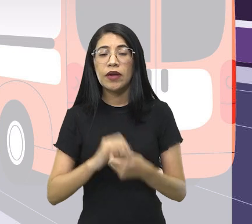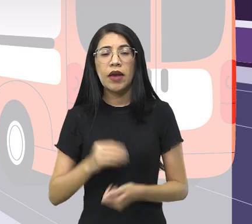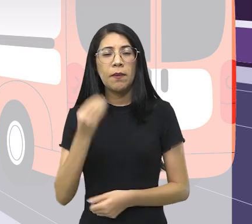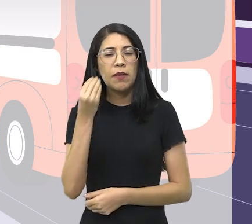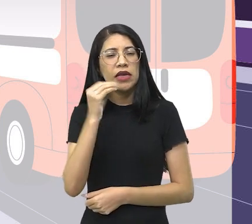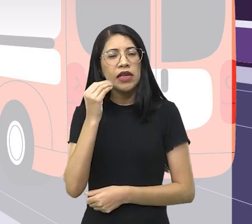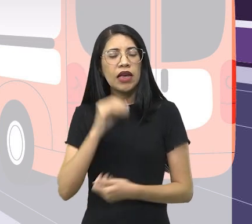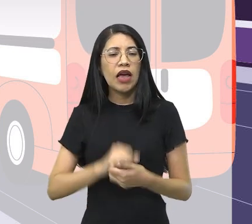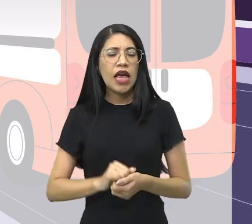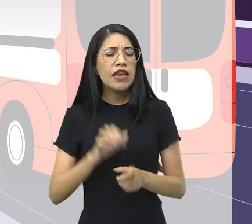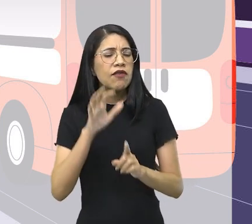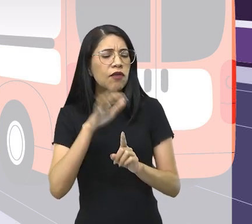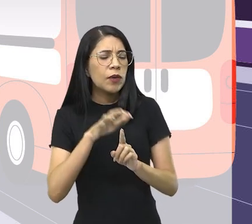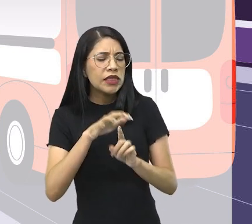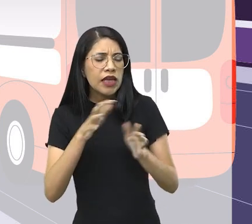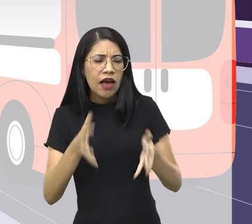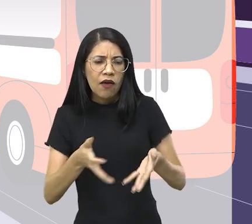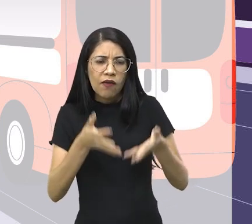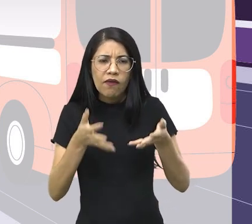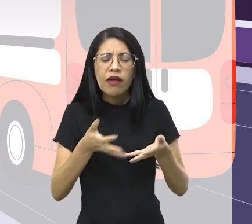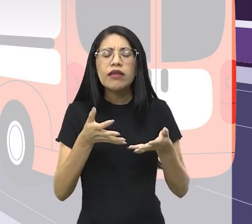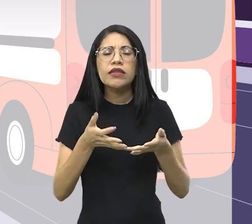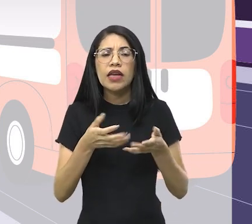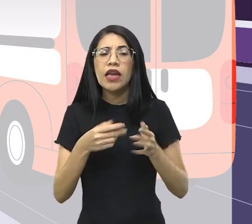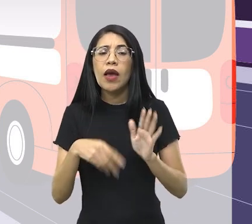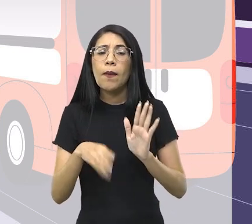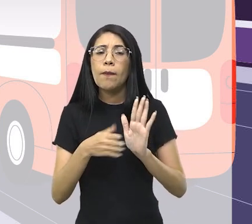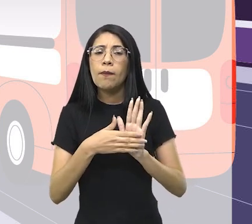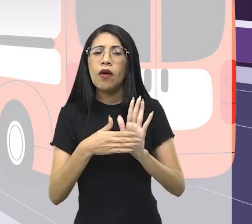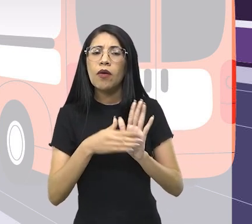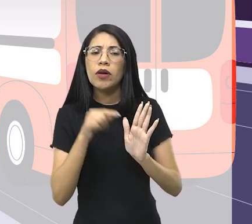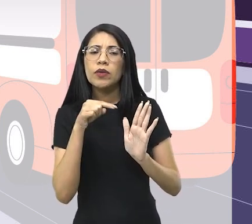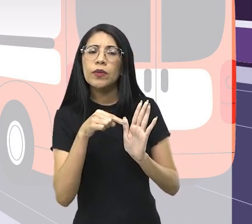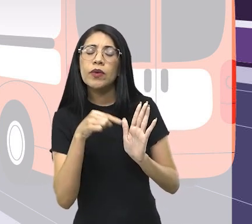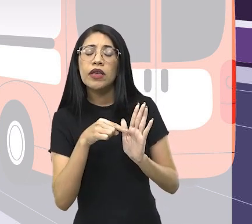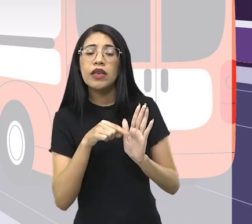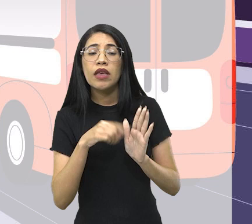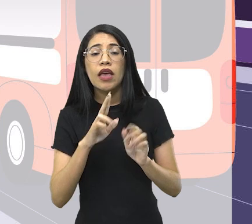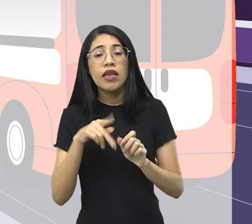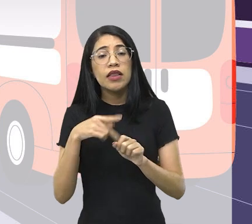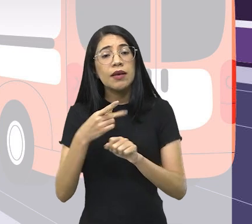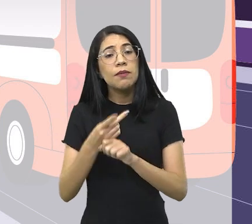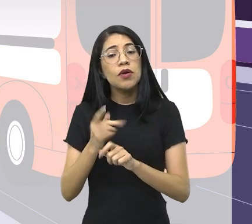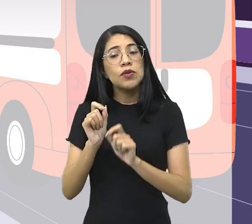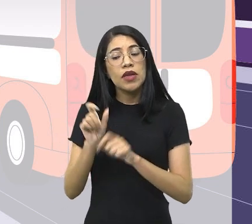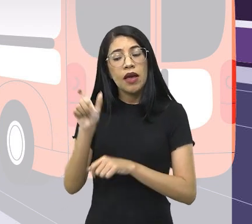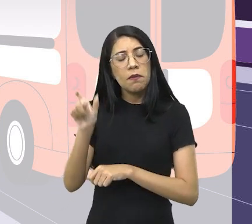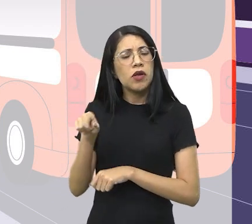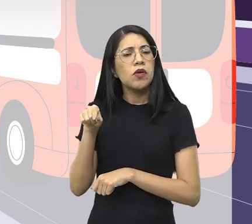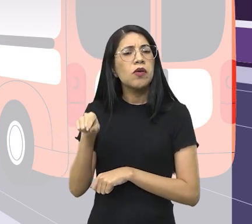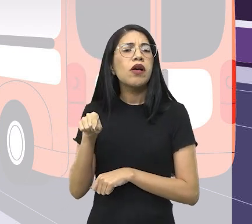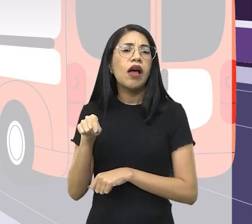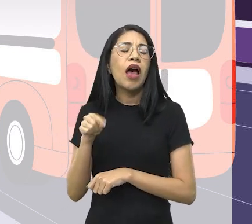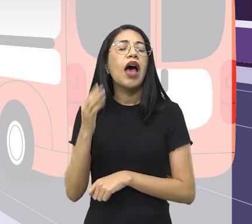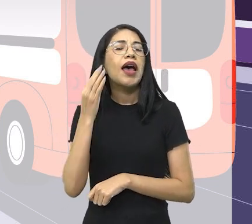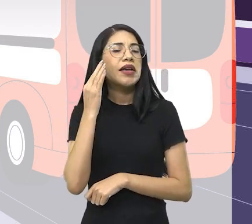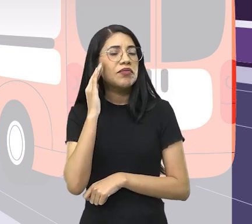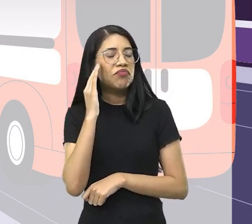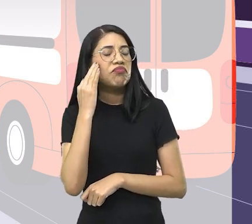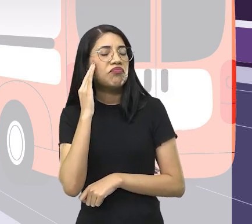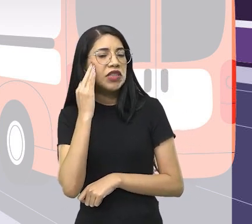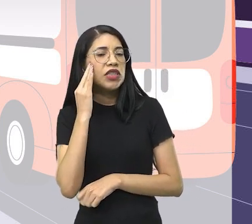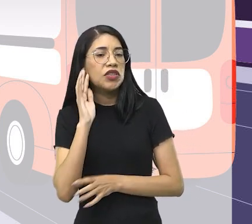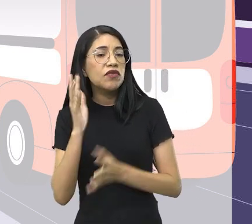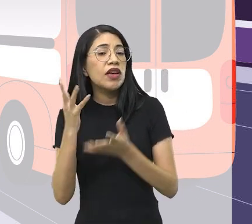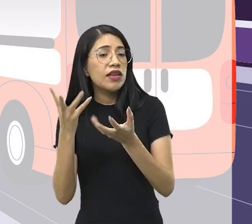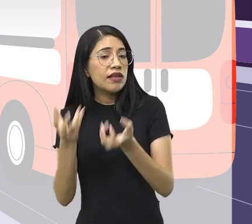dizer convencer, né? Você propor uma ideia a alguém e no final essa pessoa vai entender o que